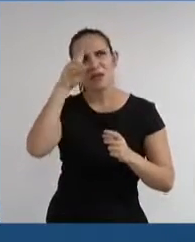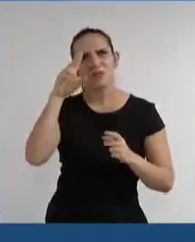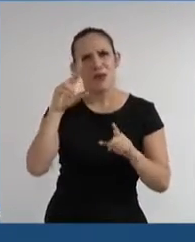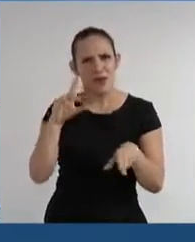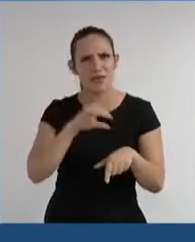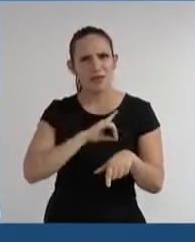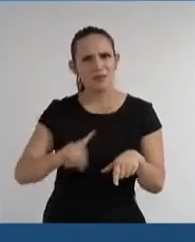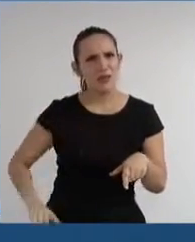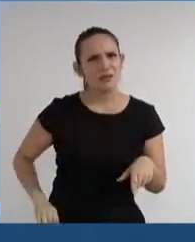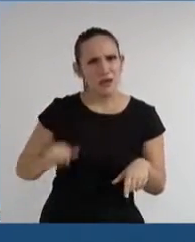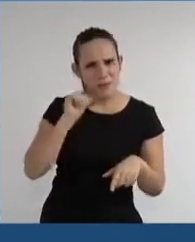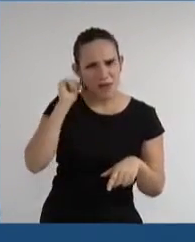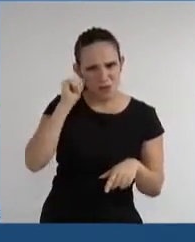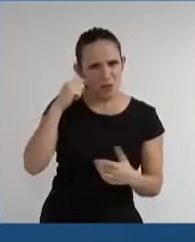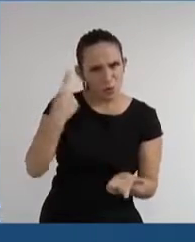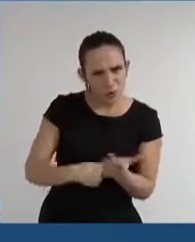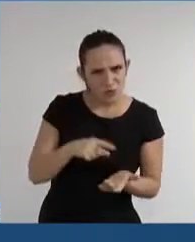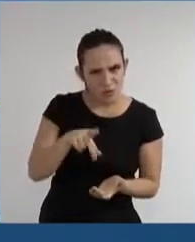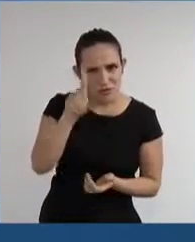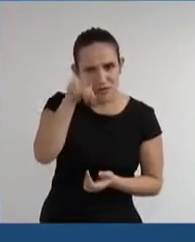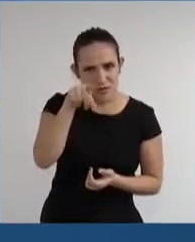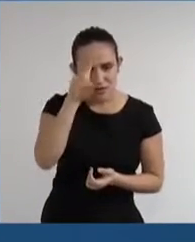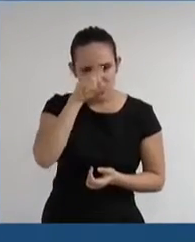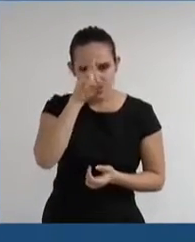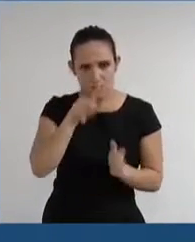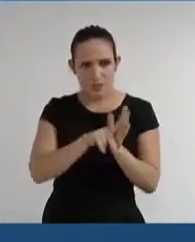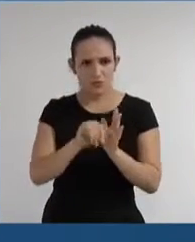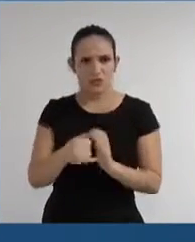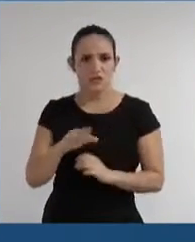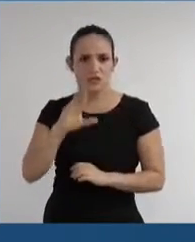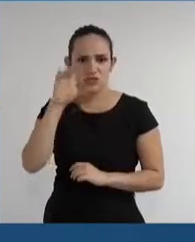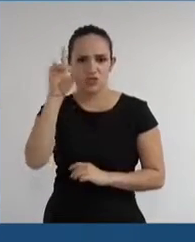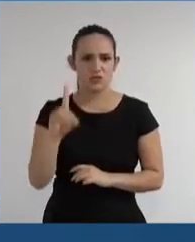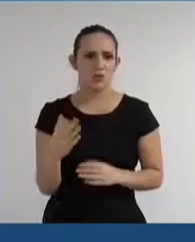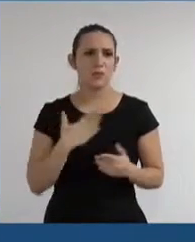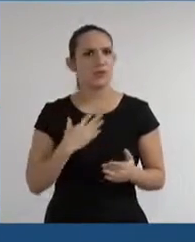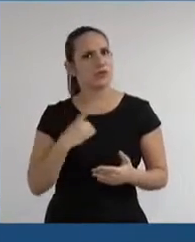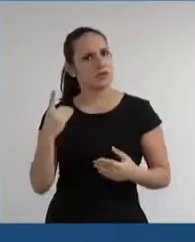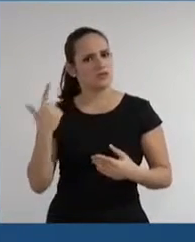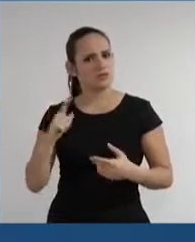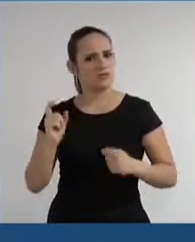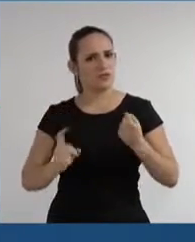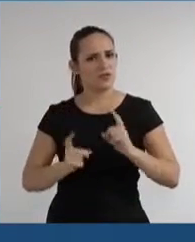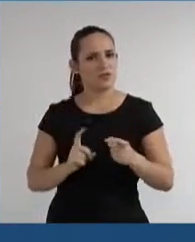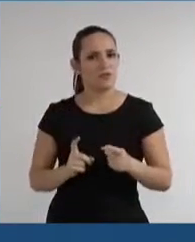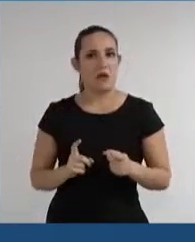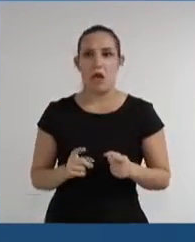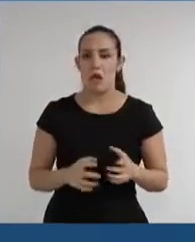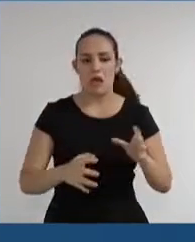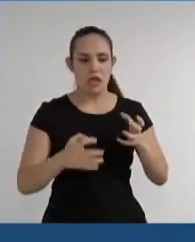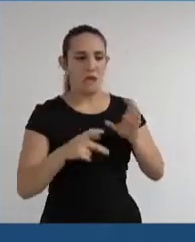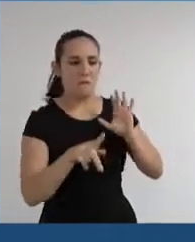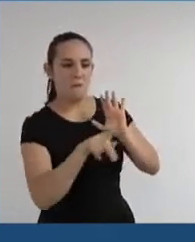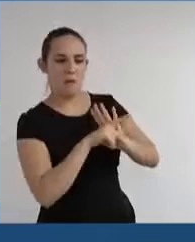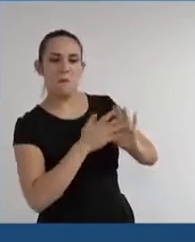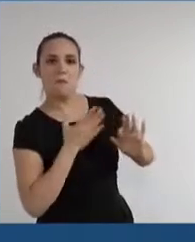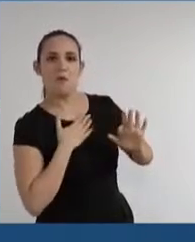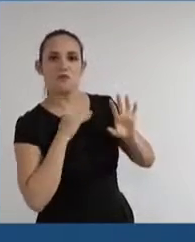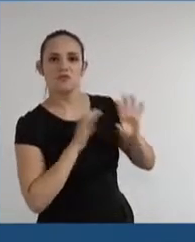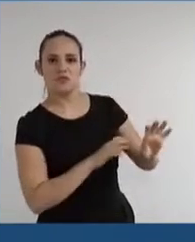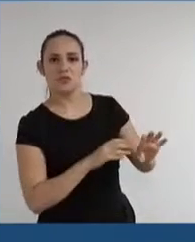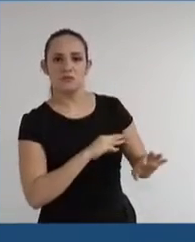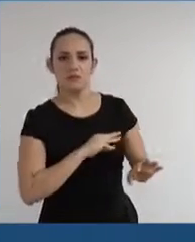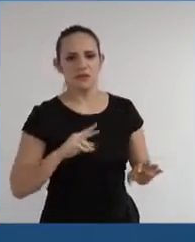que chefiou aquela audiência do plano diretor aqui. Gente do céu, não, ou faz do meu jeito ou não me serve. Parece